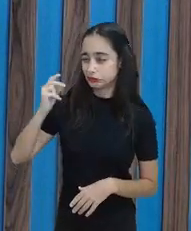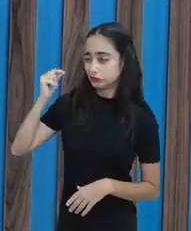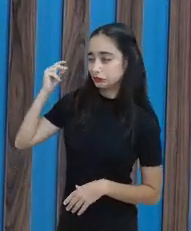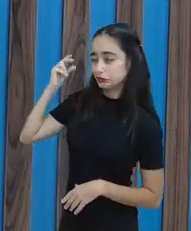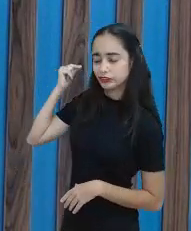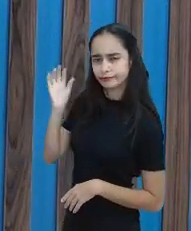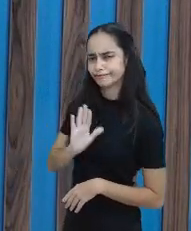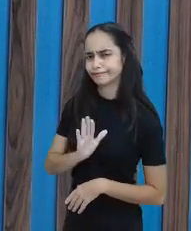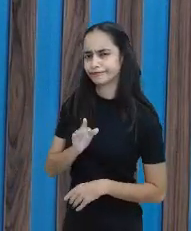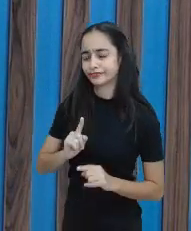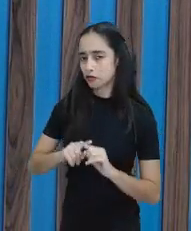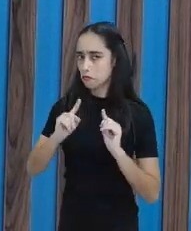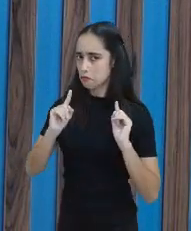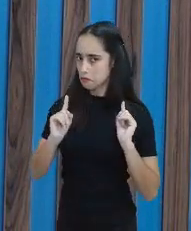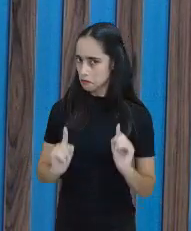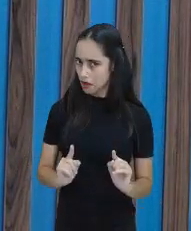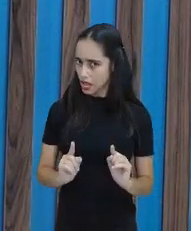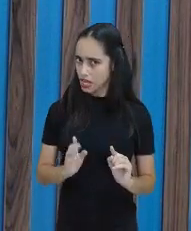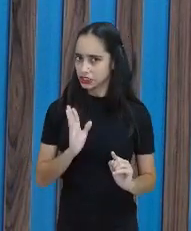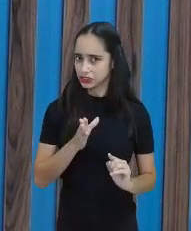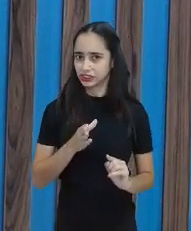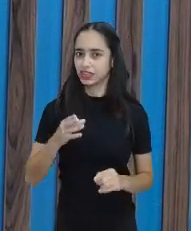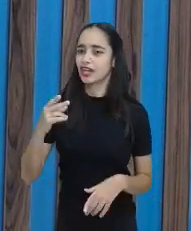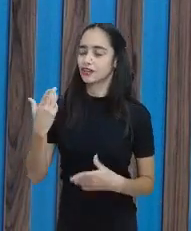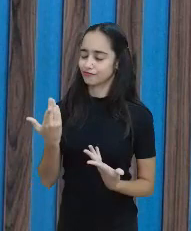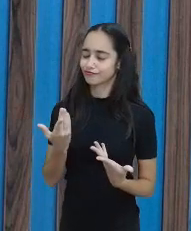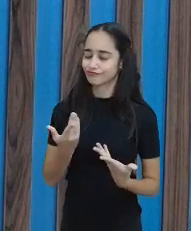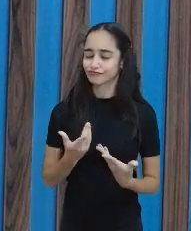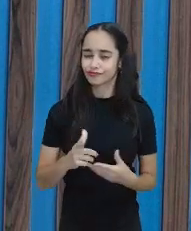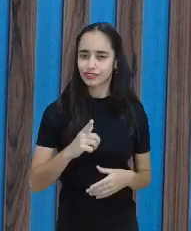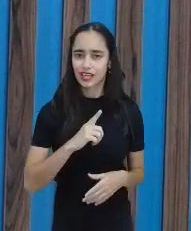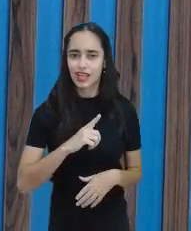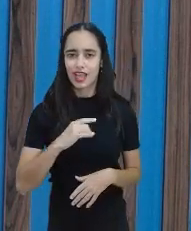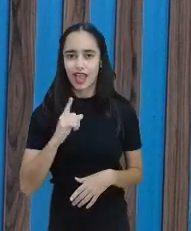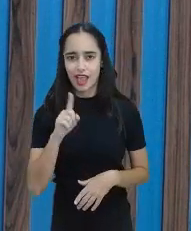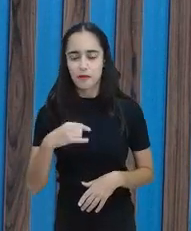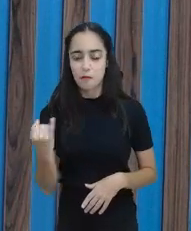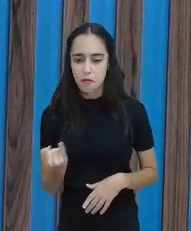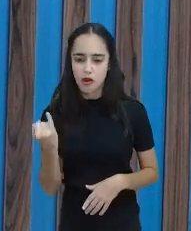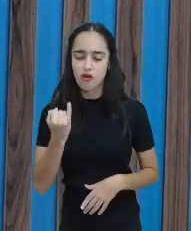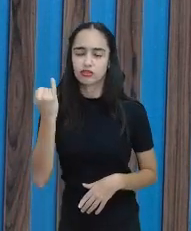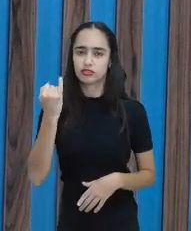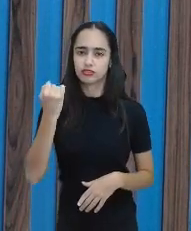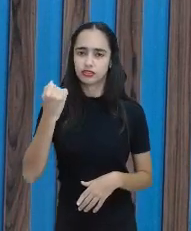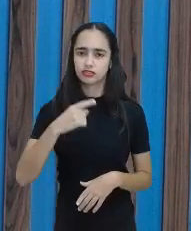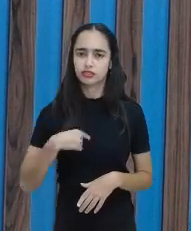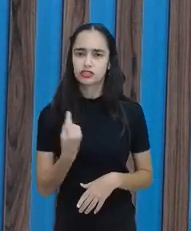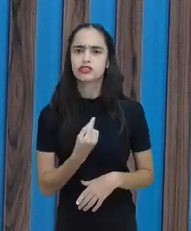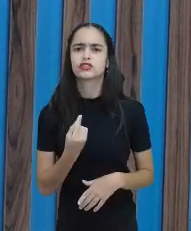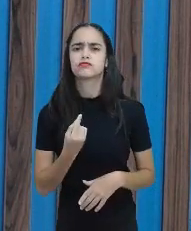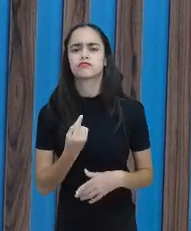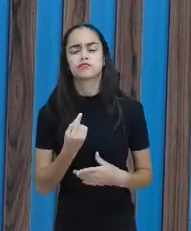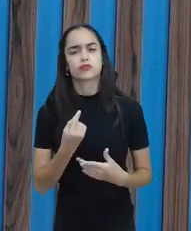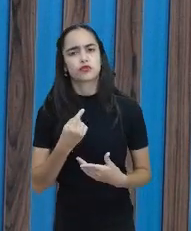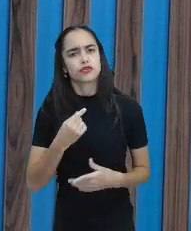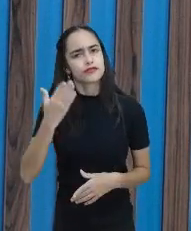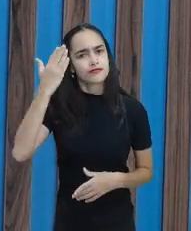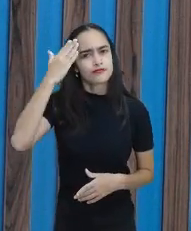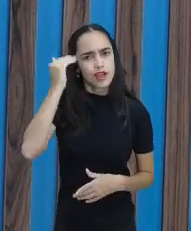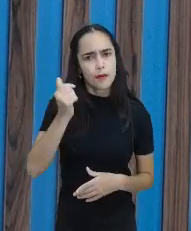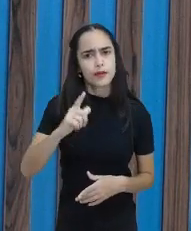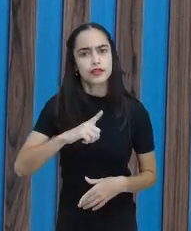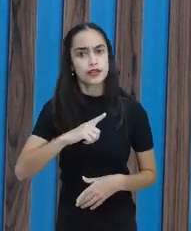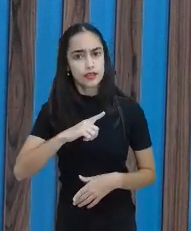uma caminhada boa aí e é importante, né, que a gente trabalhe, que a gente saiba que existe esse estatuto, porque afinal